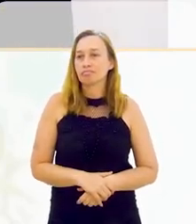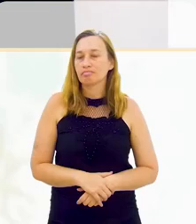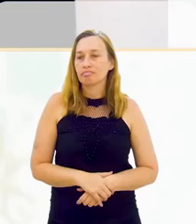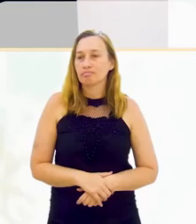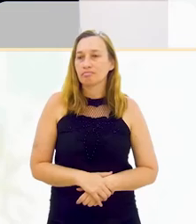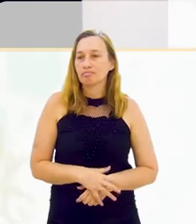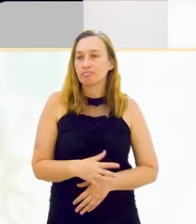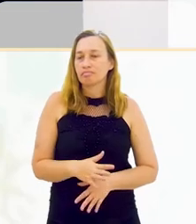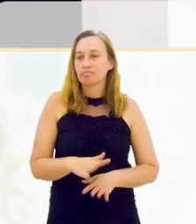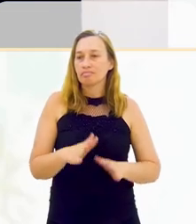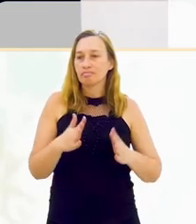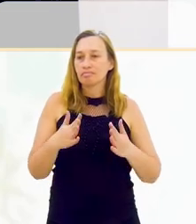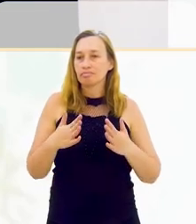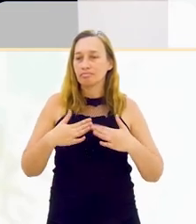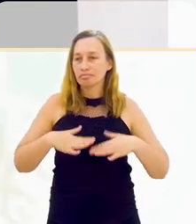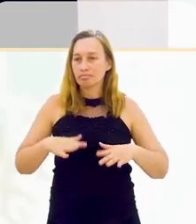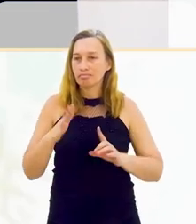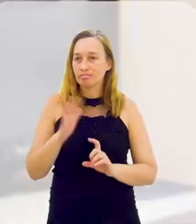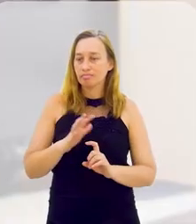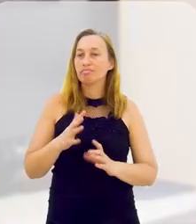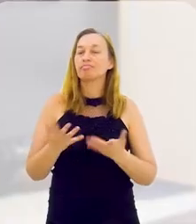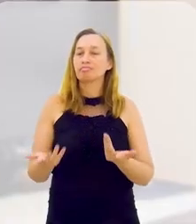se livrar das cobranças.